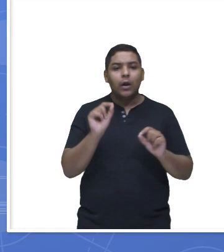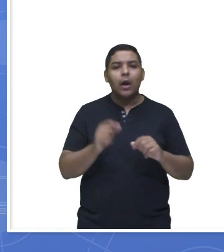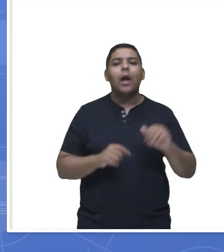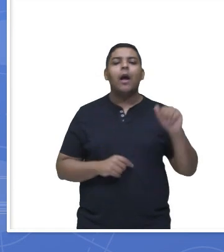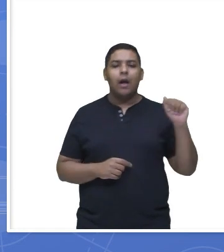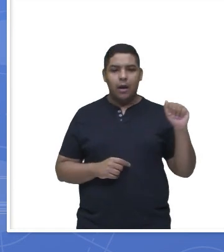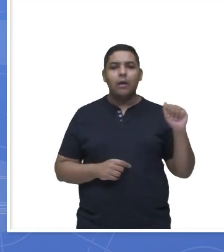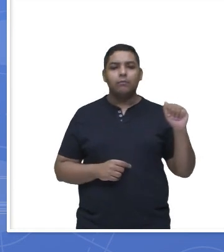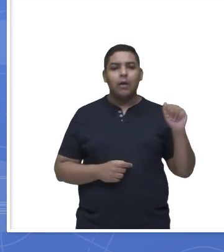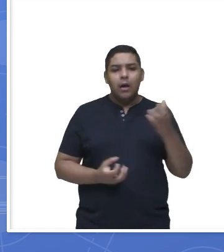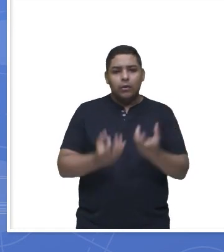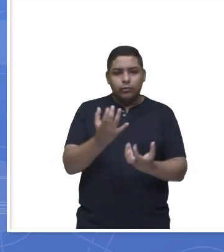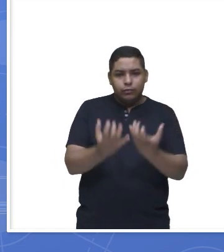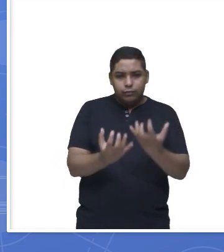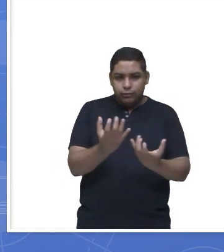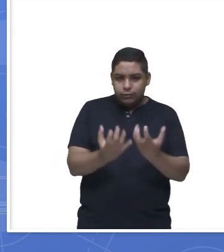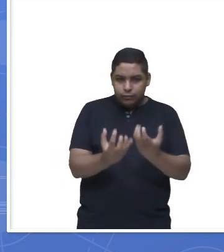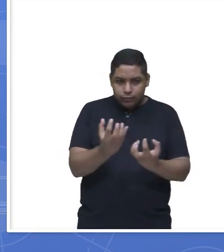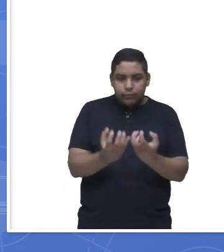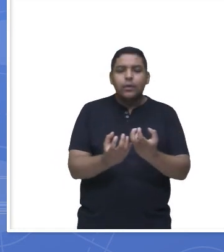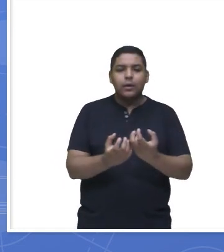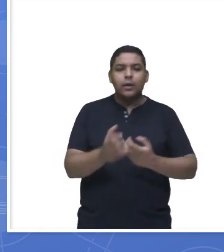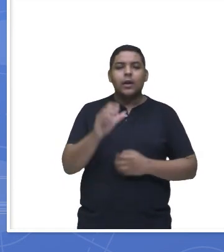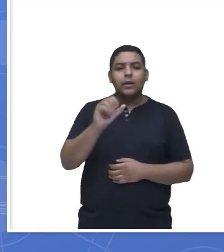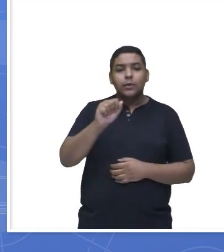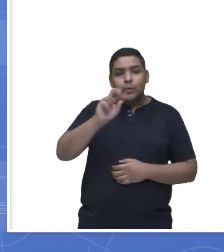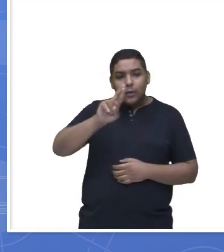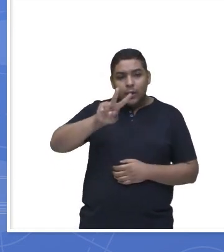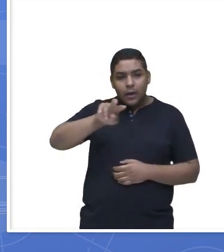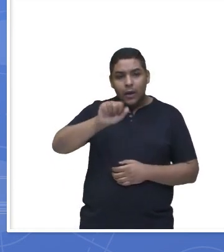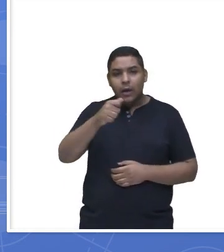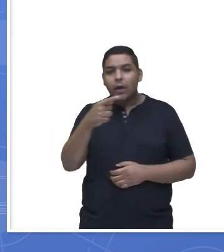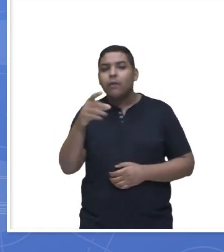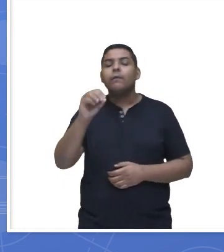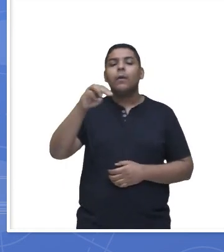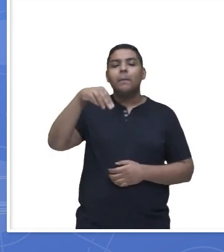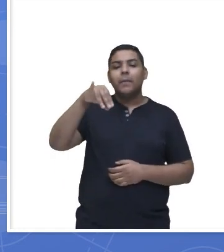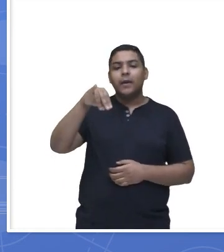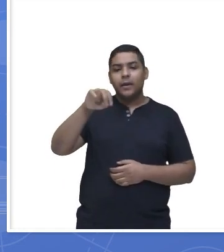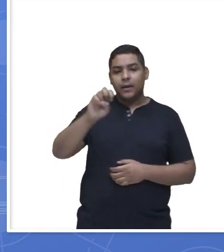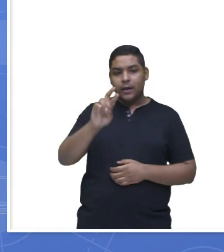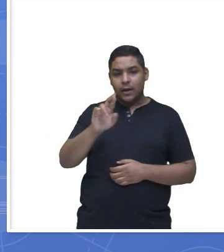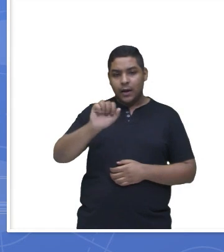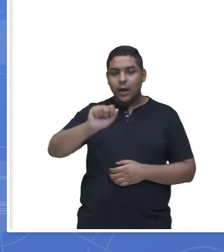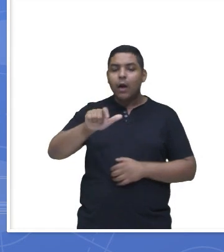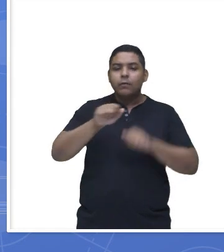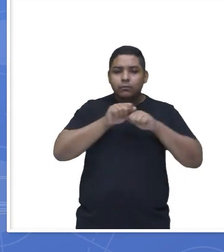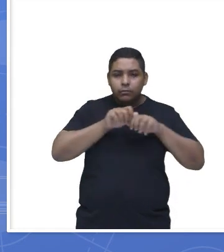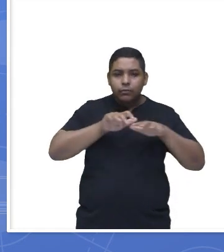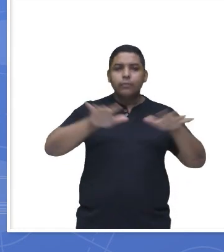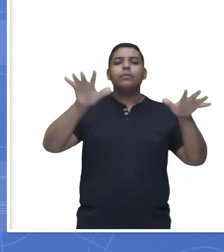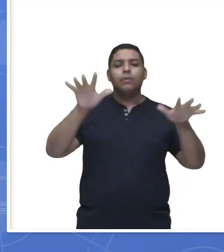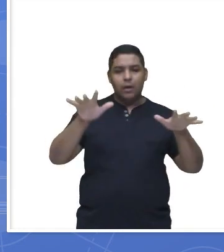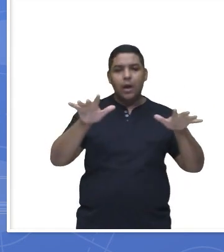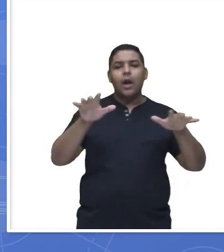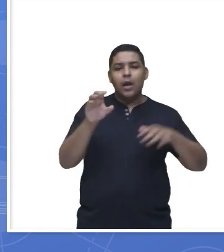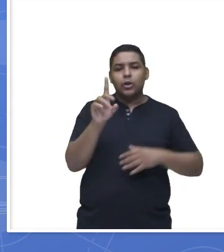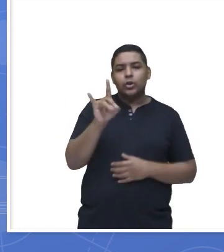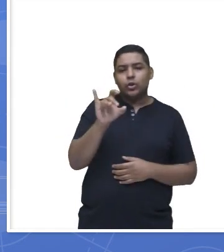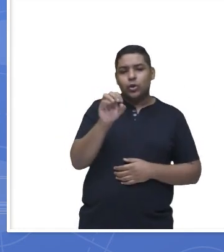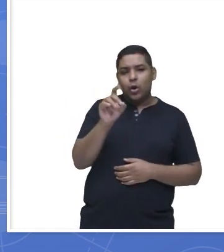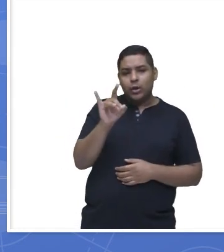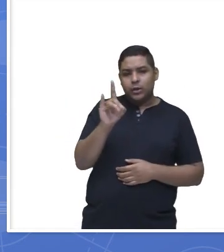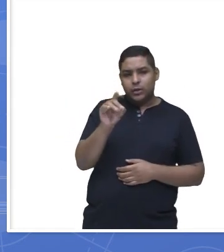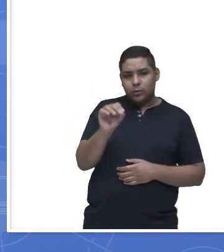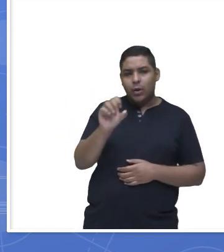queima do gás carbônico, a partir do carvão mineral é que vai se liberar do dióxido de enxofre, né? E